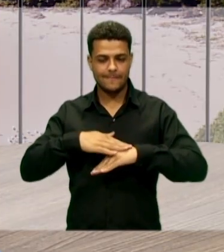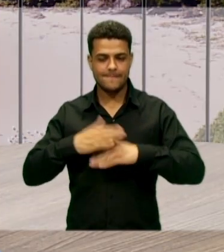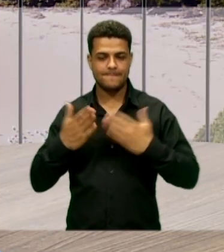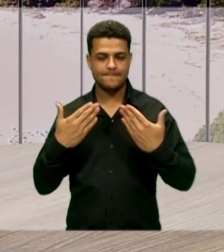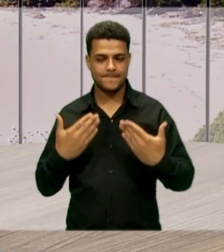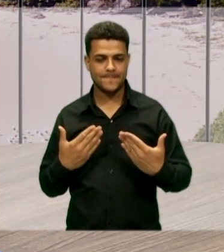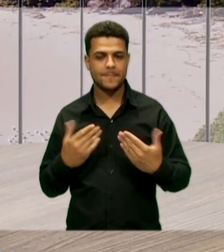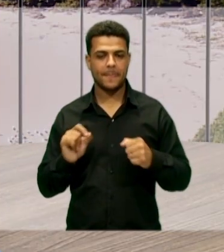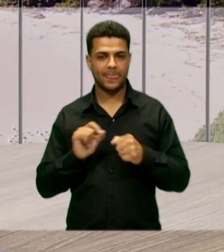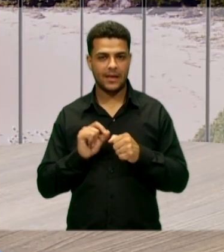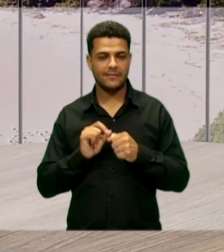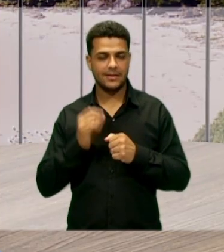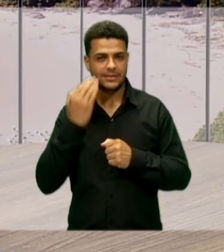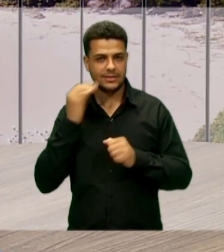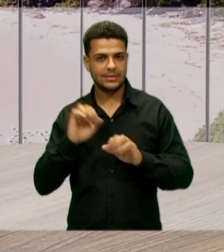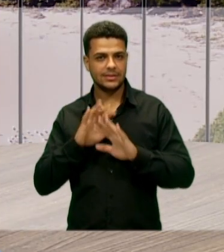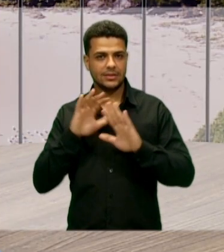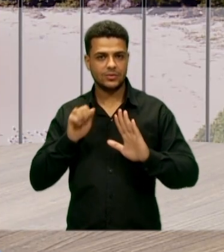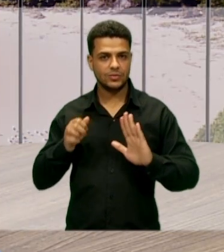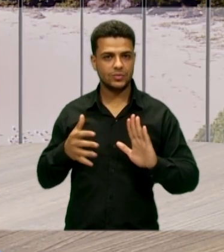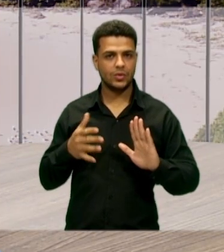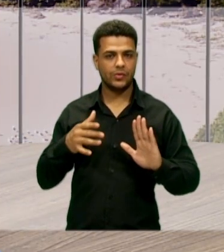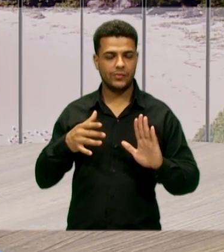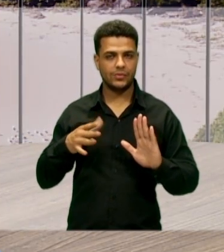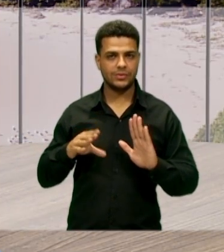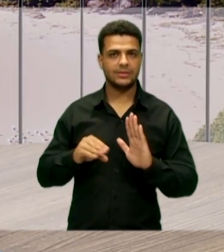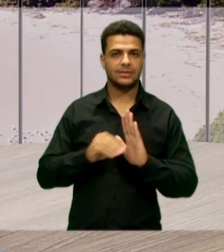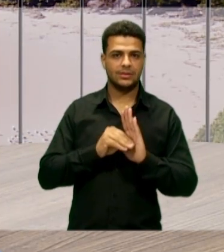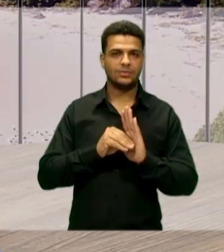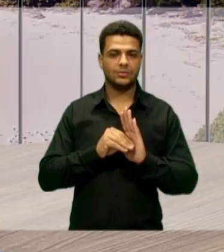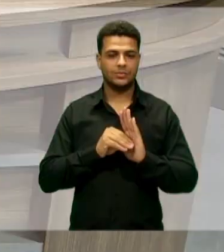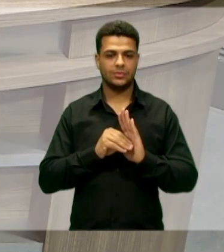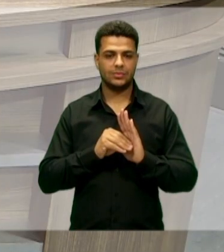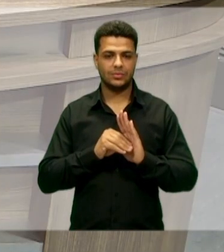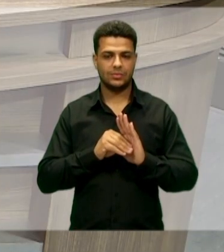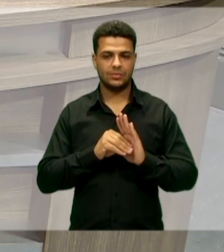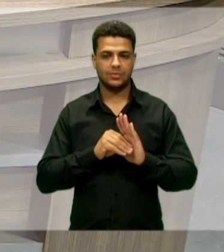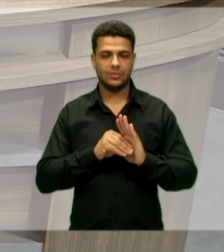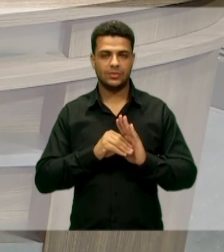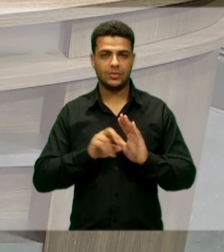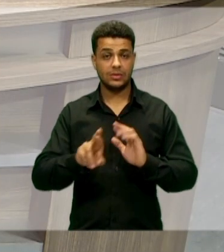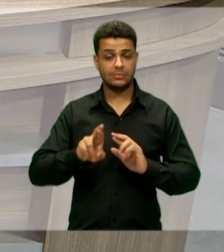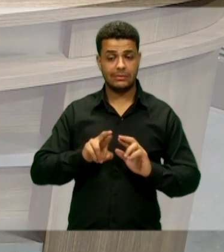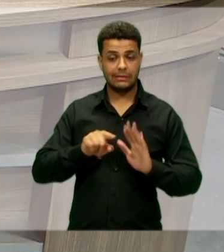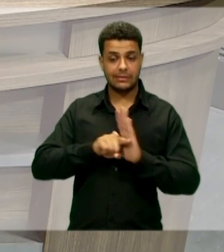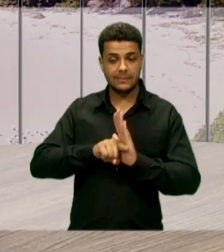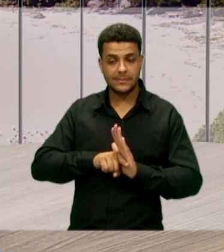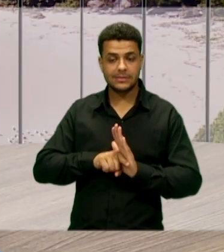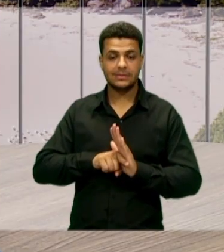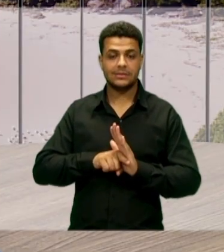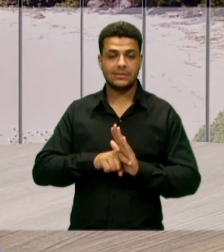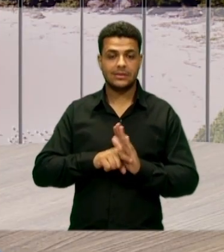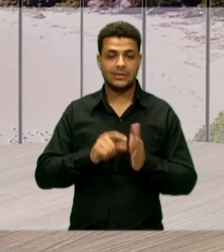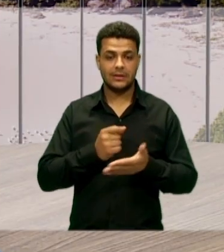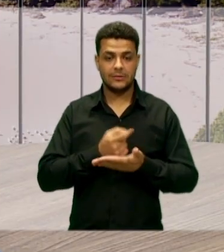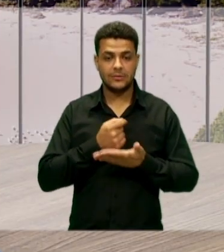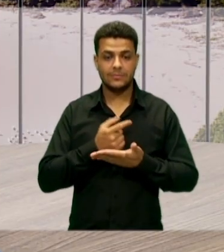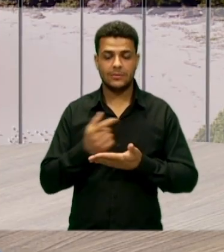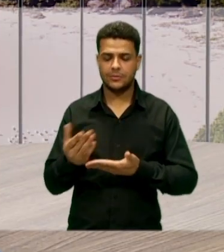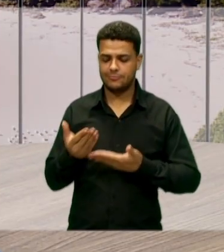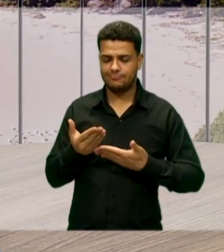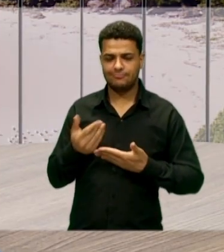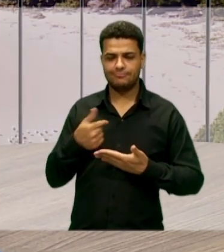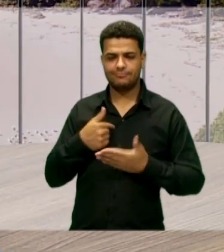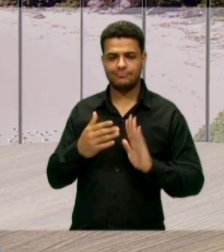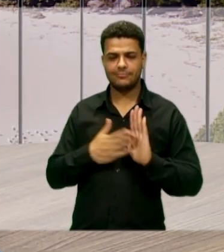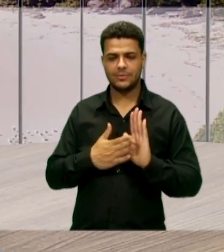o pessoal, assim, para tentar entender quais são as novidades que estão chegando no mercado, os resultados das pesquisas, né? Porque todo medicamento que chega, ele